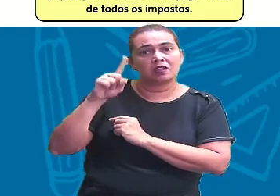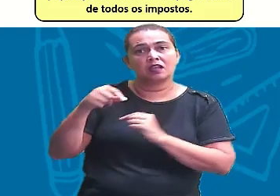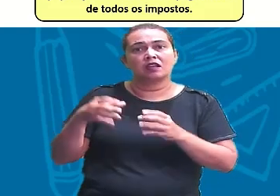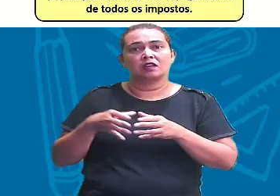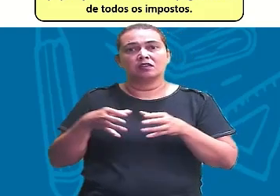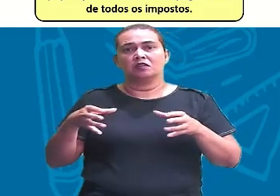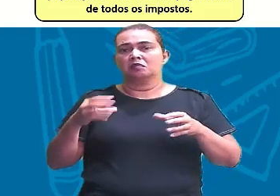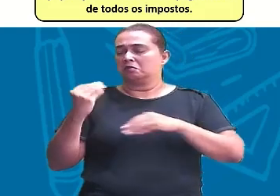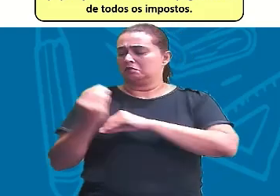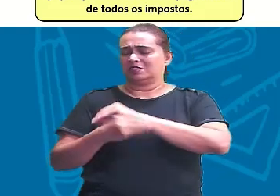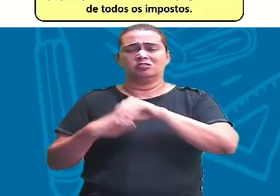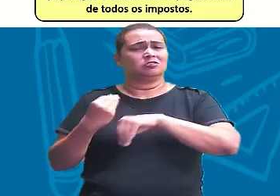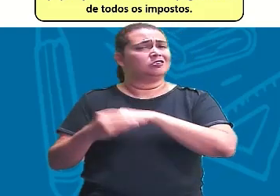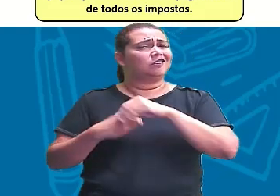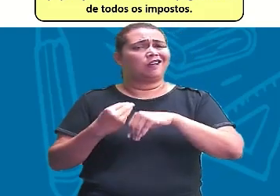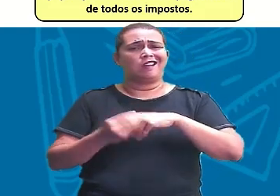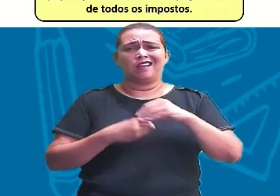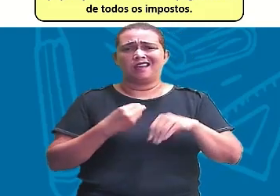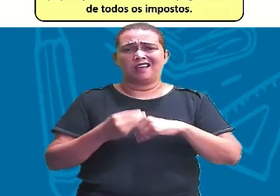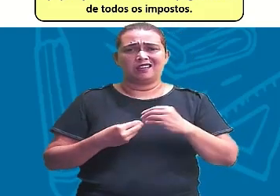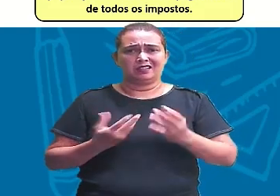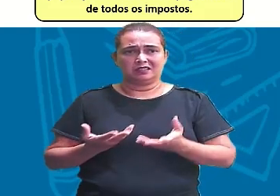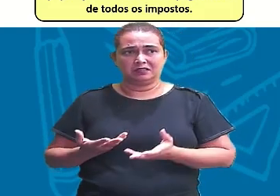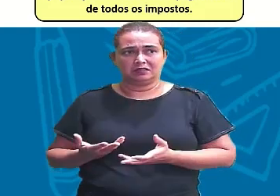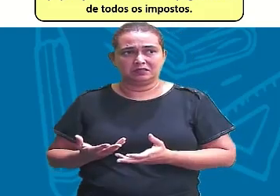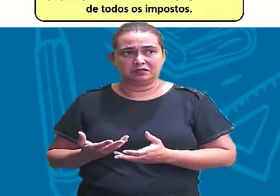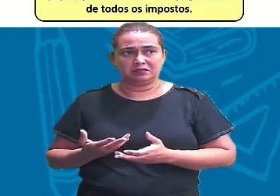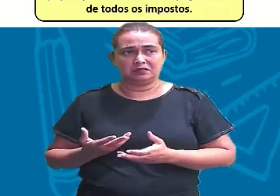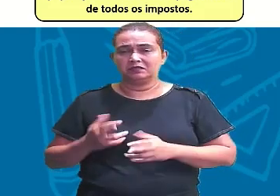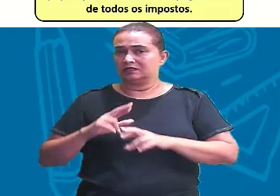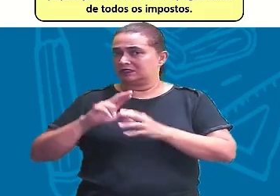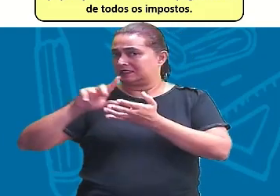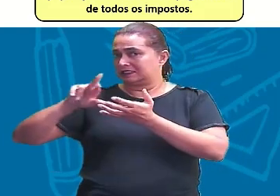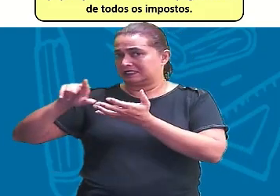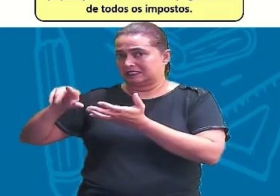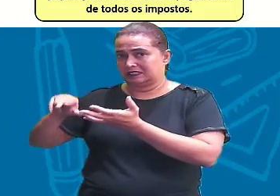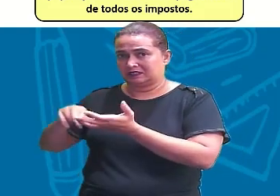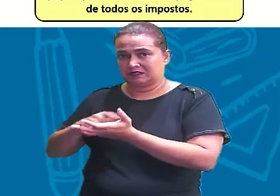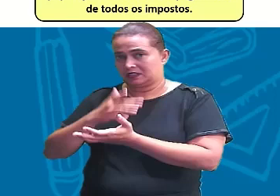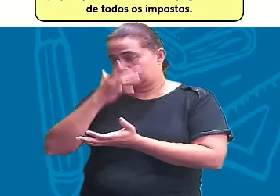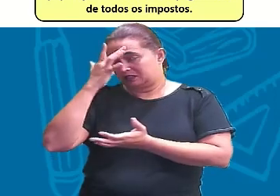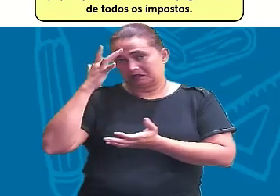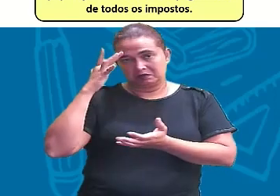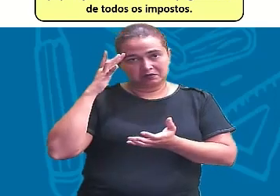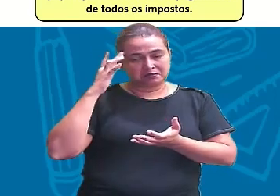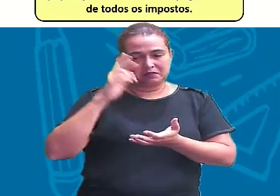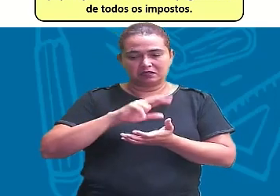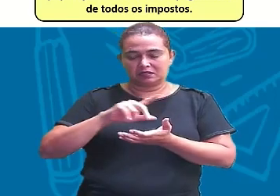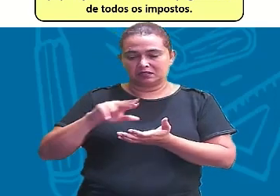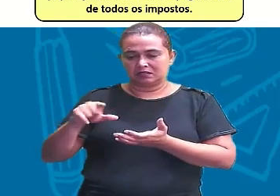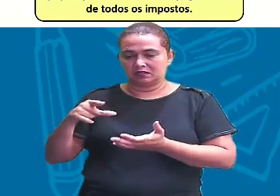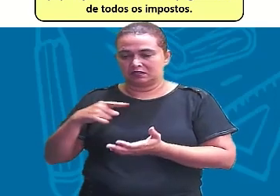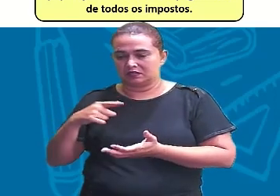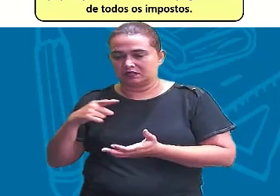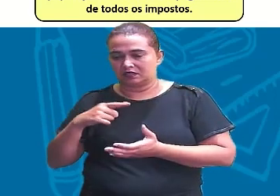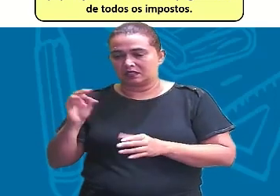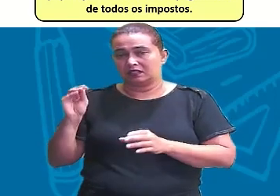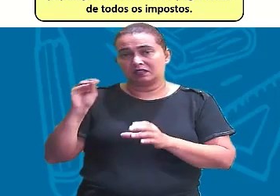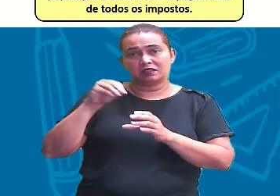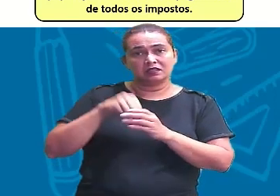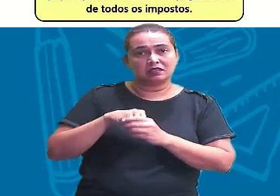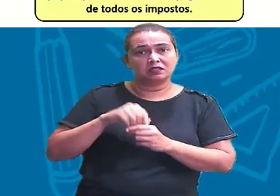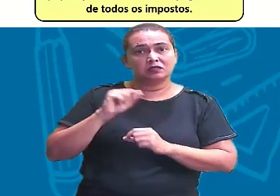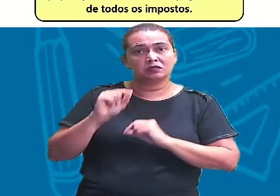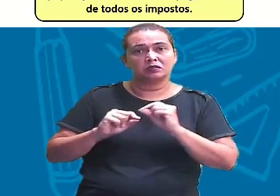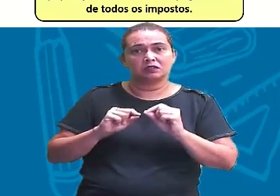muito heterogêneo. O que isso quer dizer? Era um grupo muito diferente entre si. Por exemplo, nós tínhamos dentro desse grande